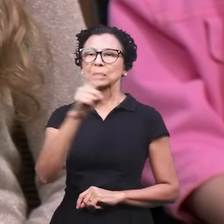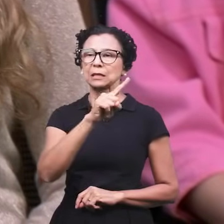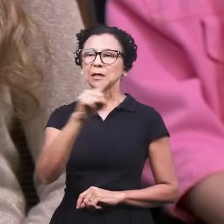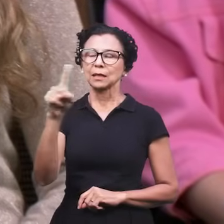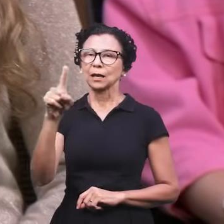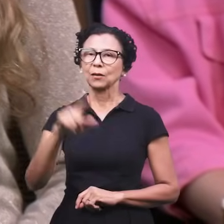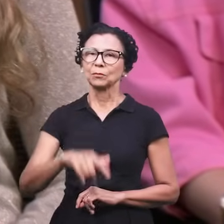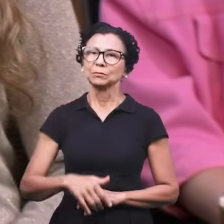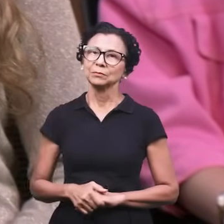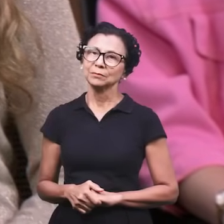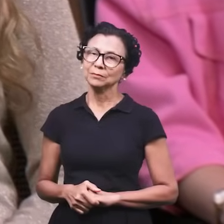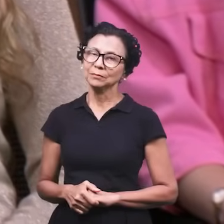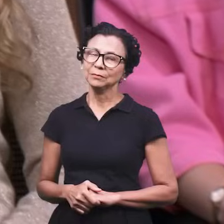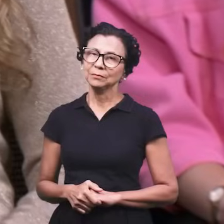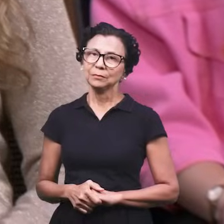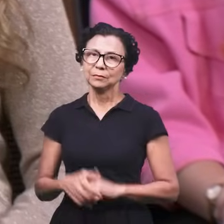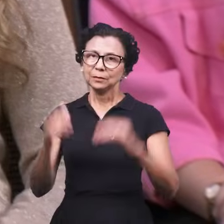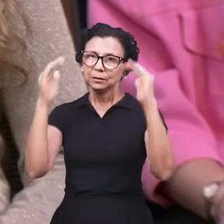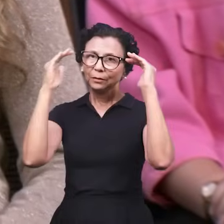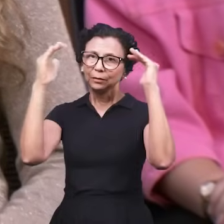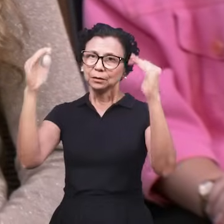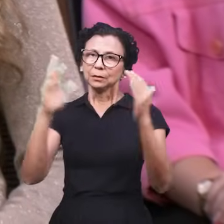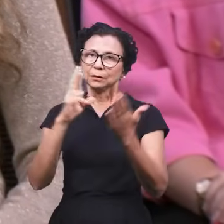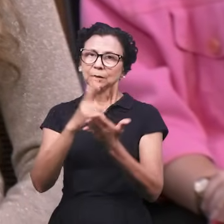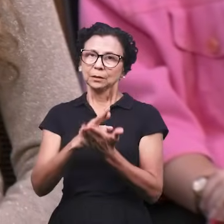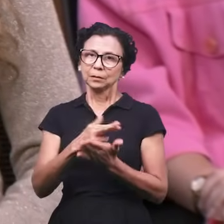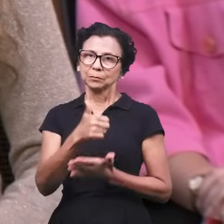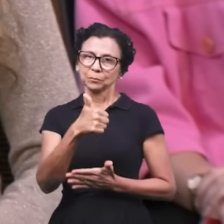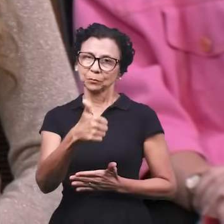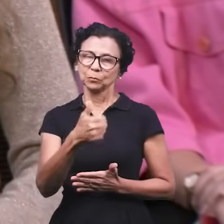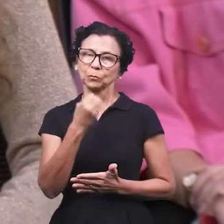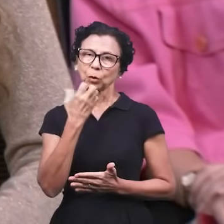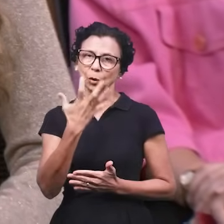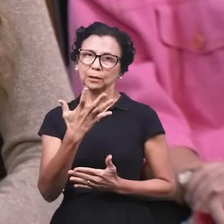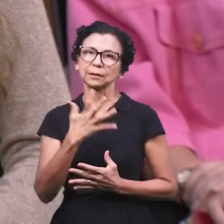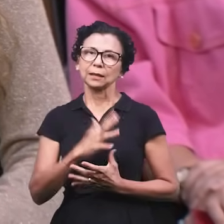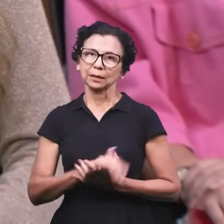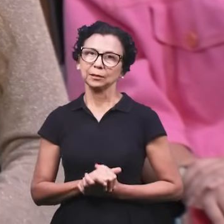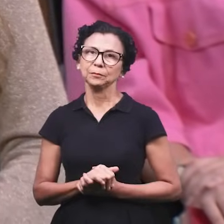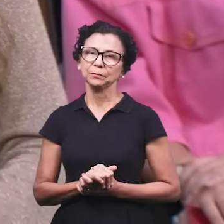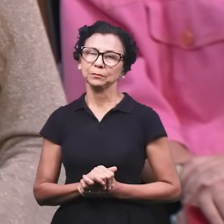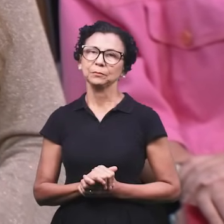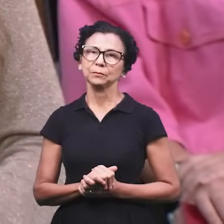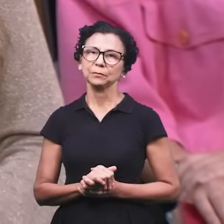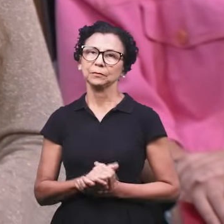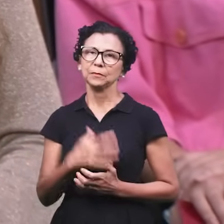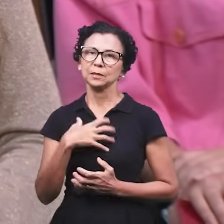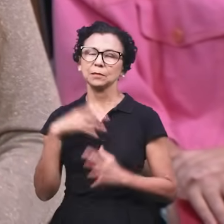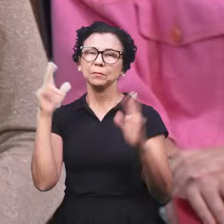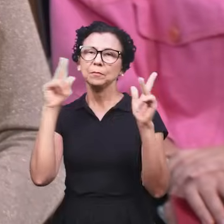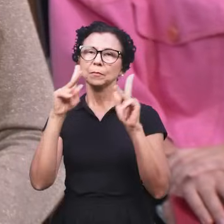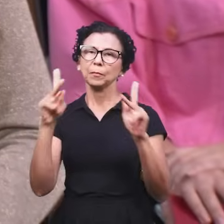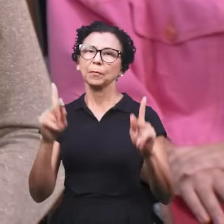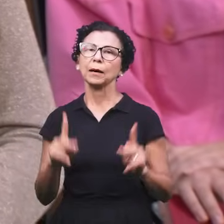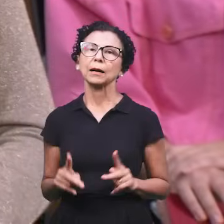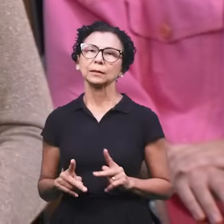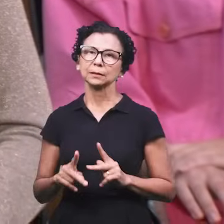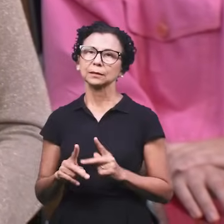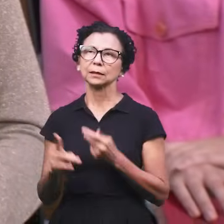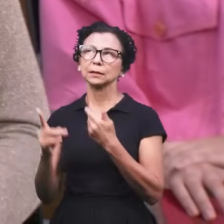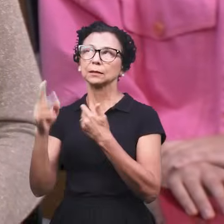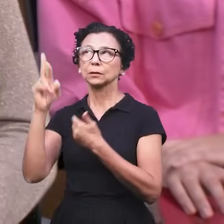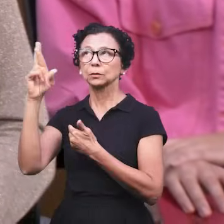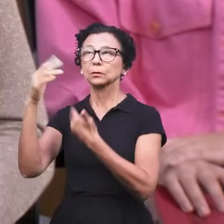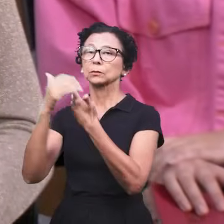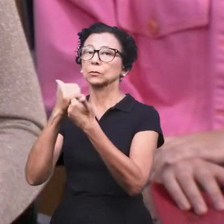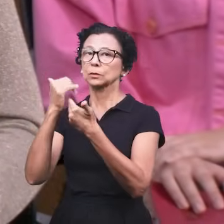bem daqueles que amam a Deus. Amém. Então é ter a certeza e a confiança e ter paz no Senhor de que os planos dele são melhores que